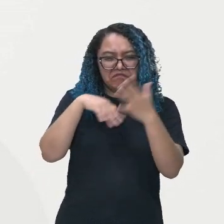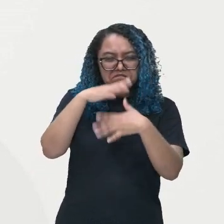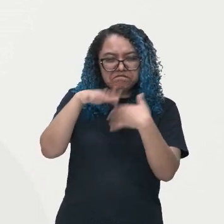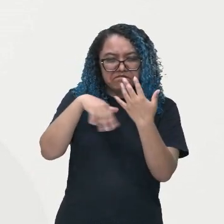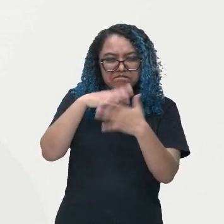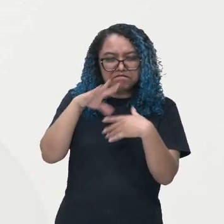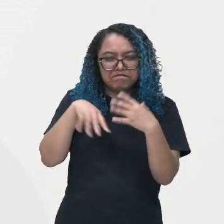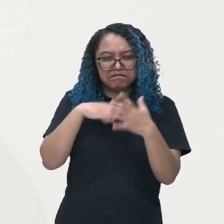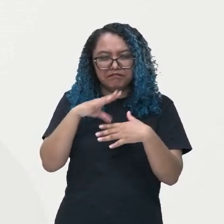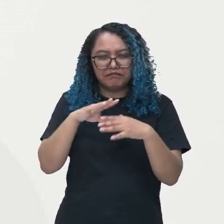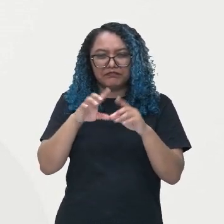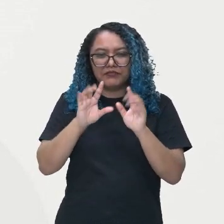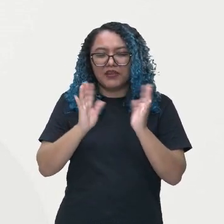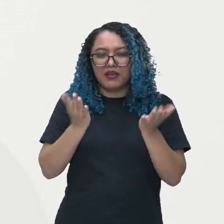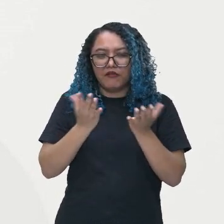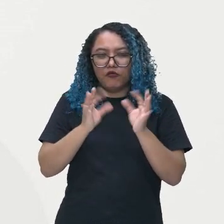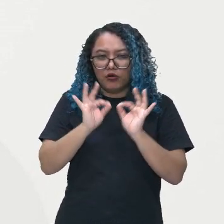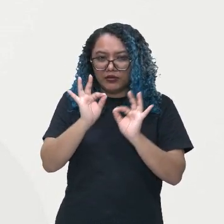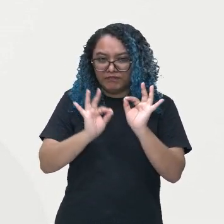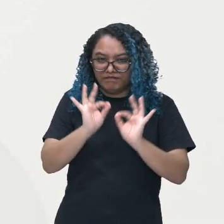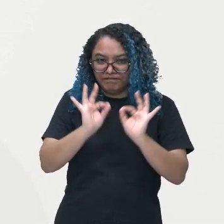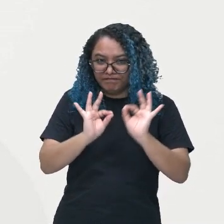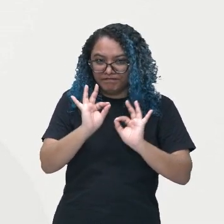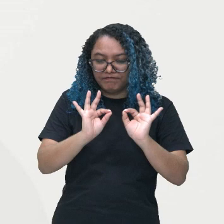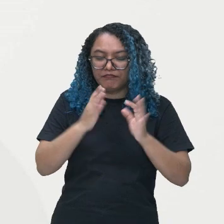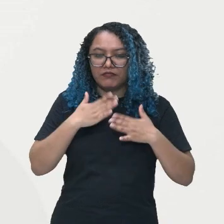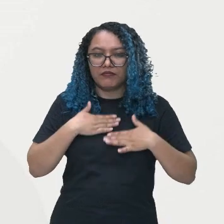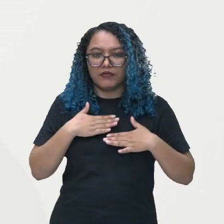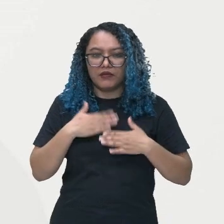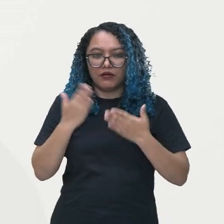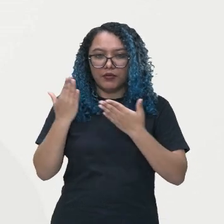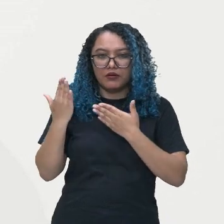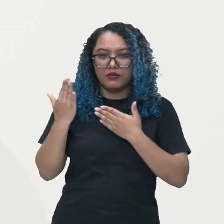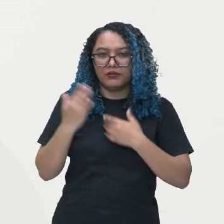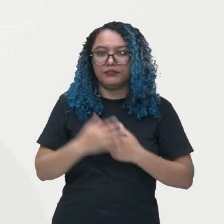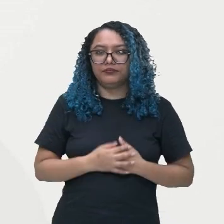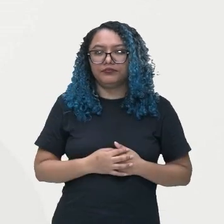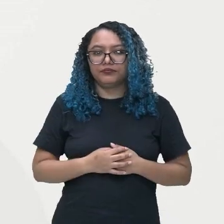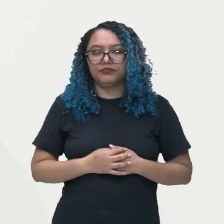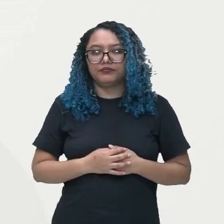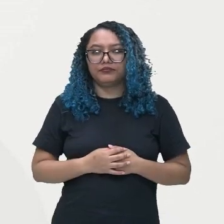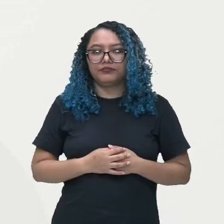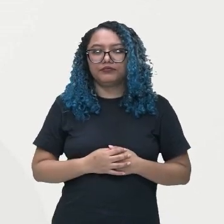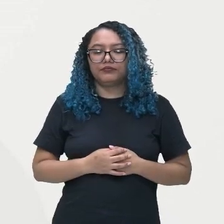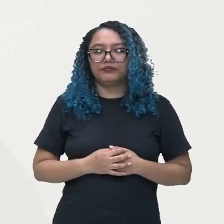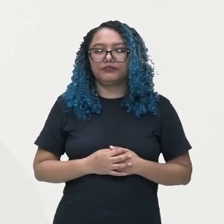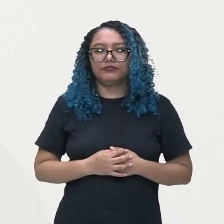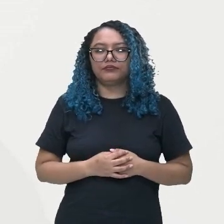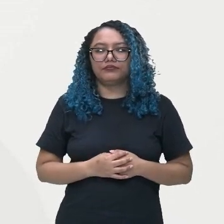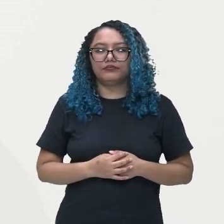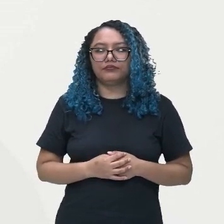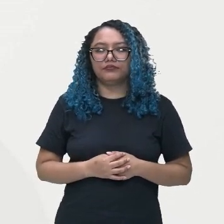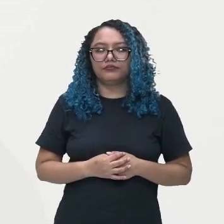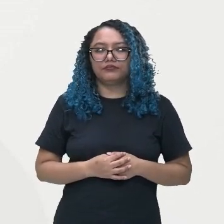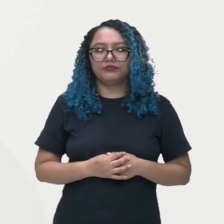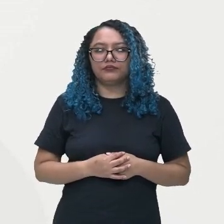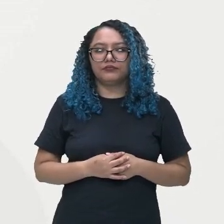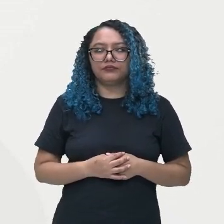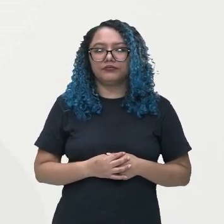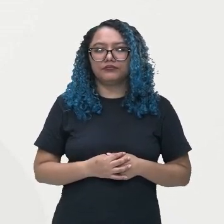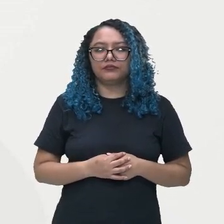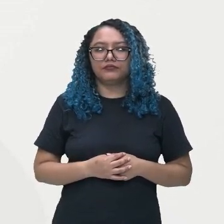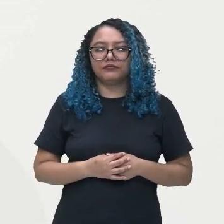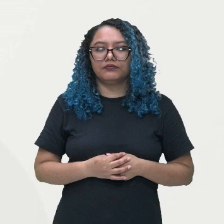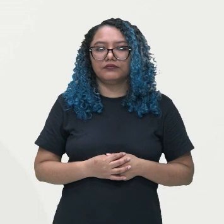aqui, tá? Vou organizar, vejam, ficou tão lindo. Vamos lá. O que